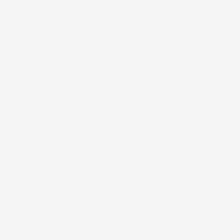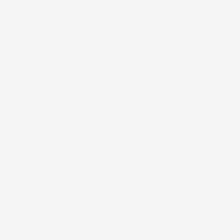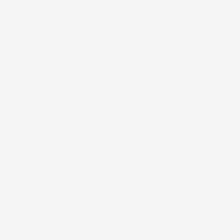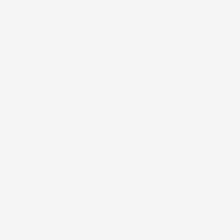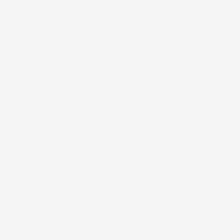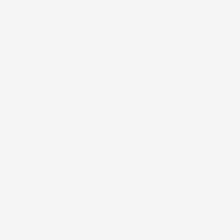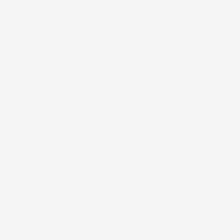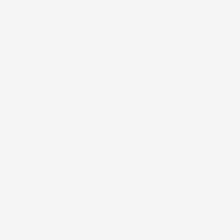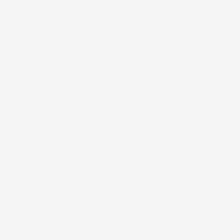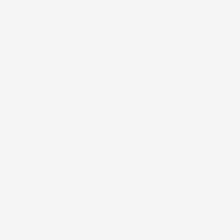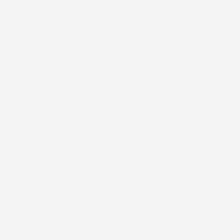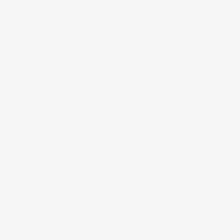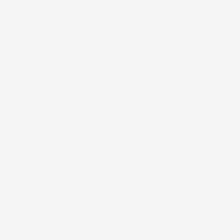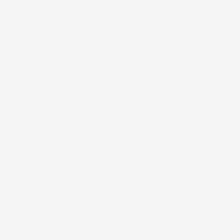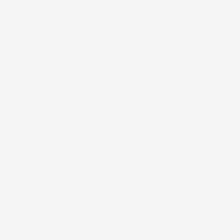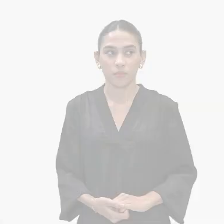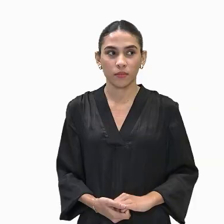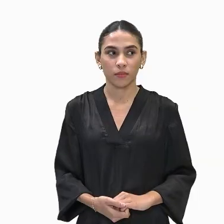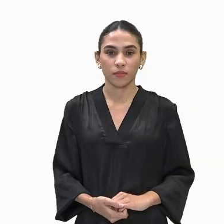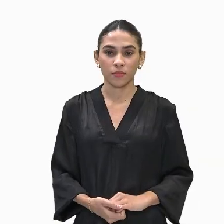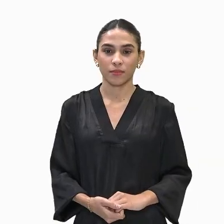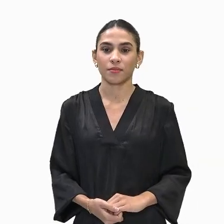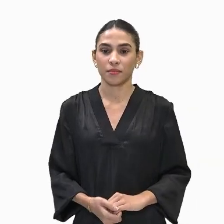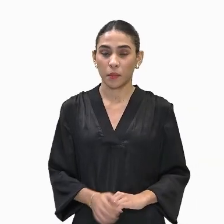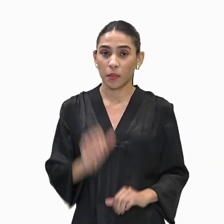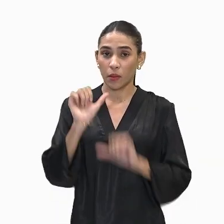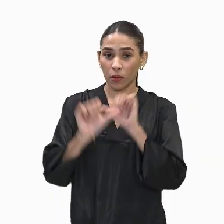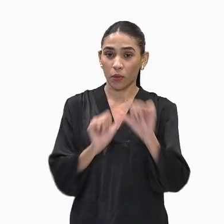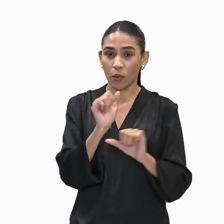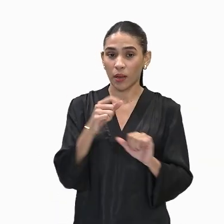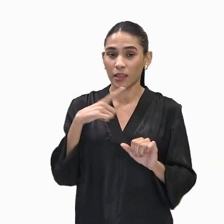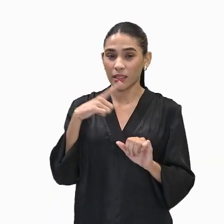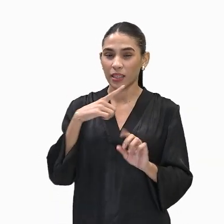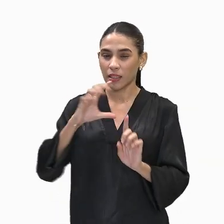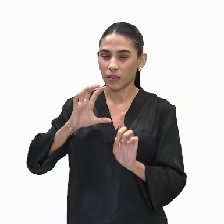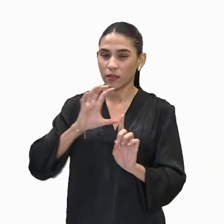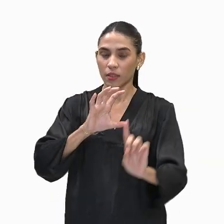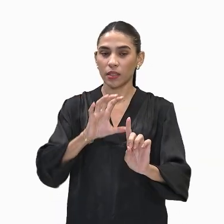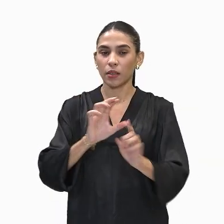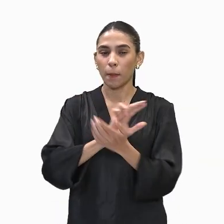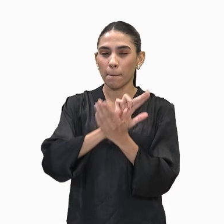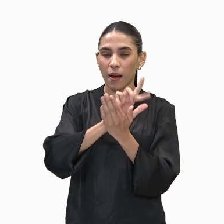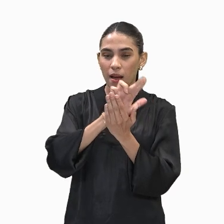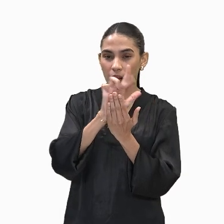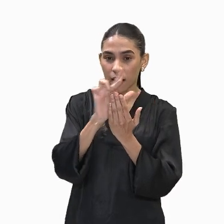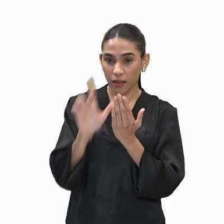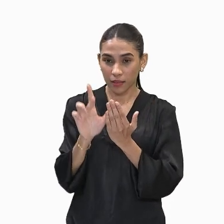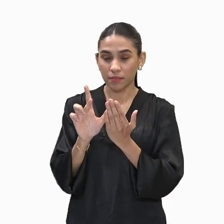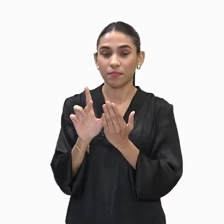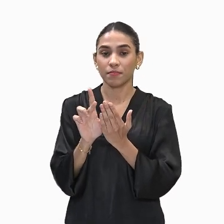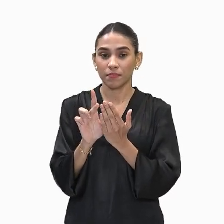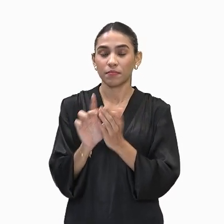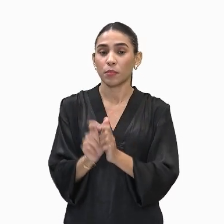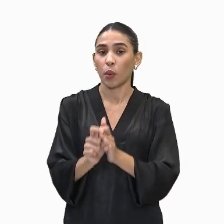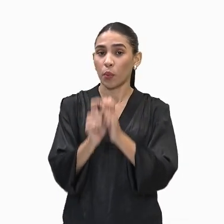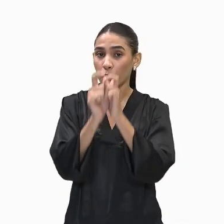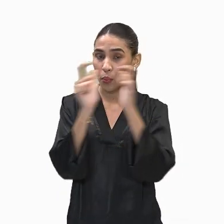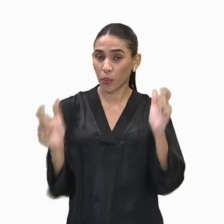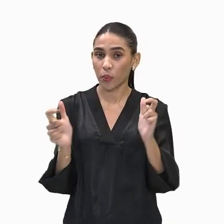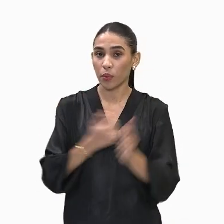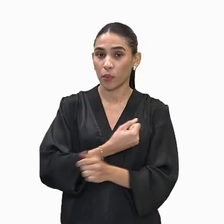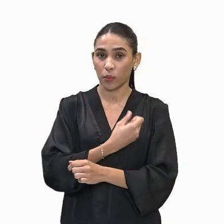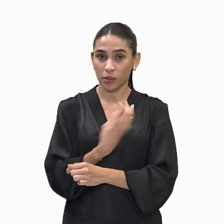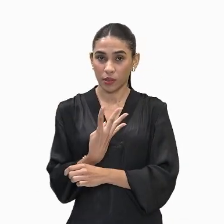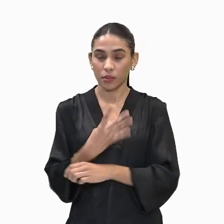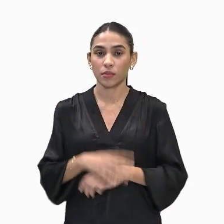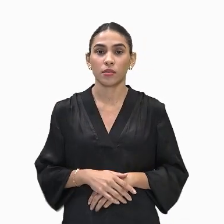trocas simultâneas, elas têm o poder de gerar diversidade em grande escala. A